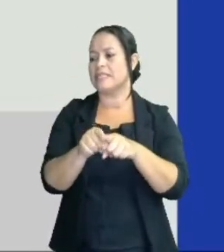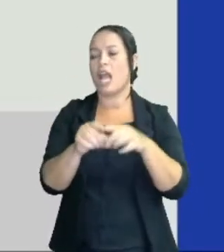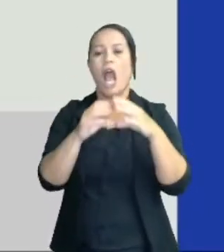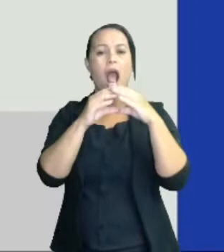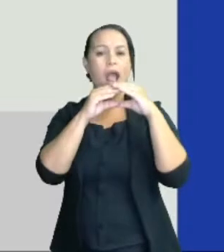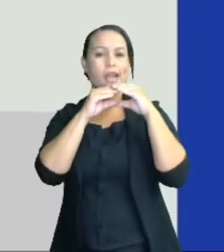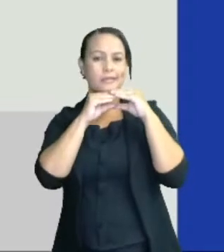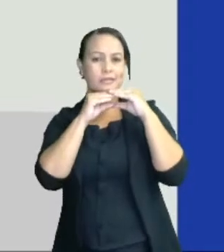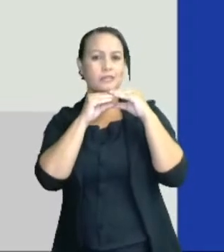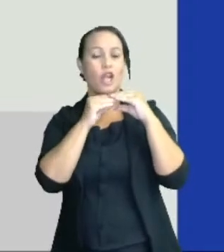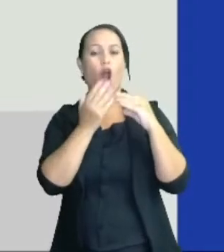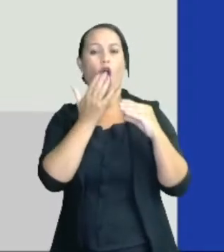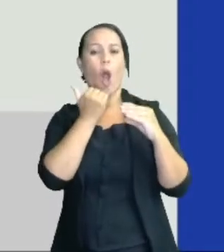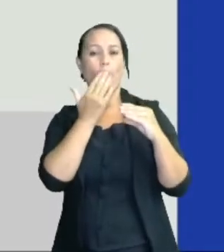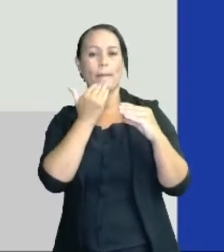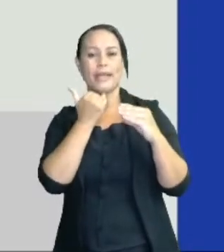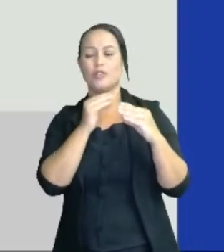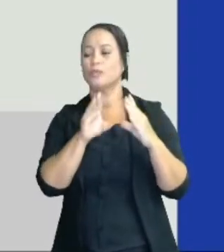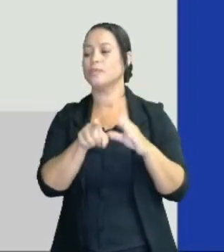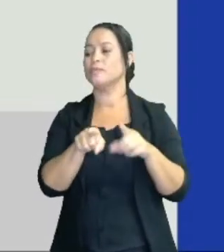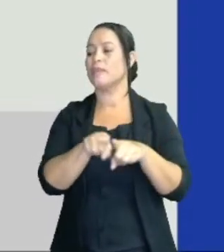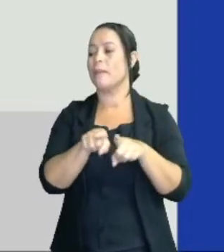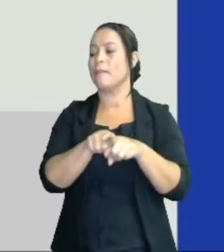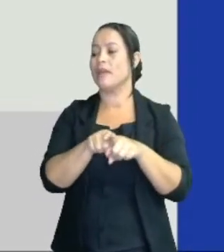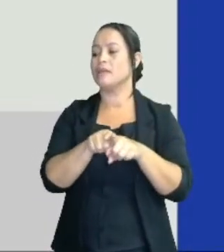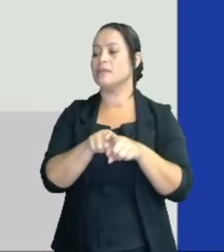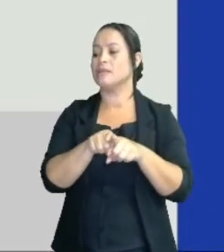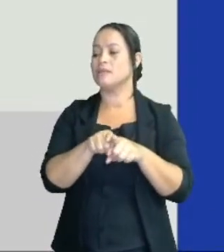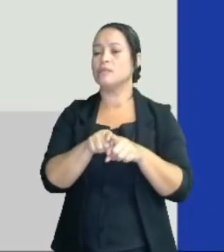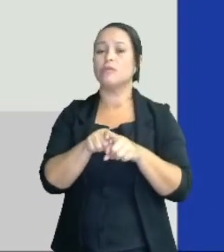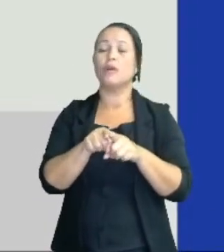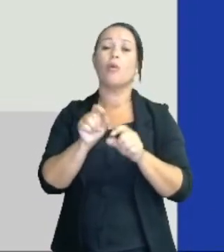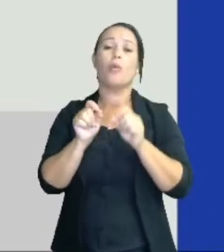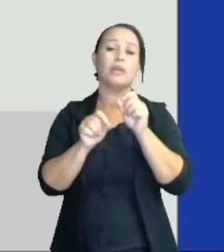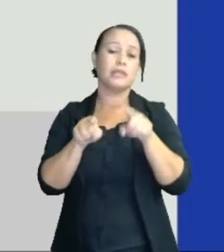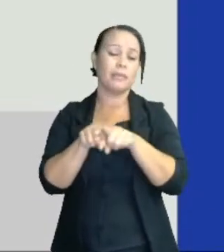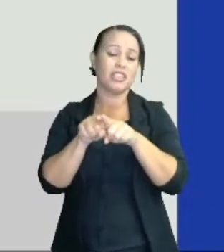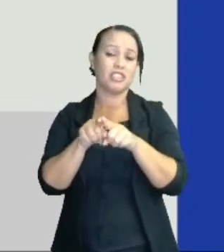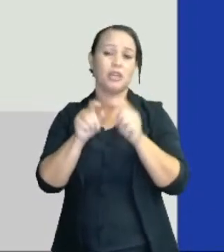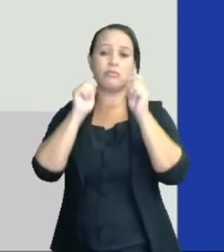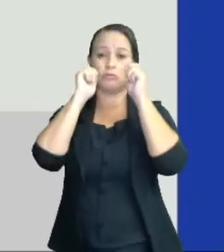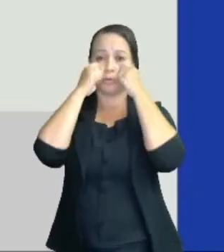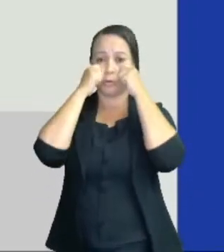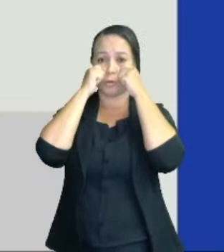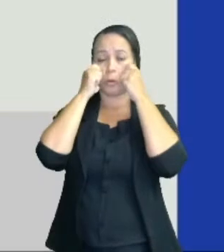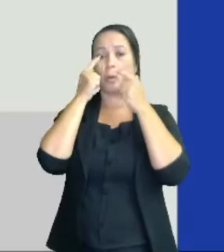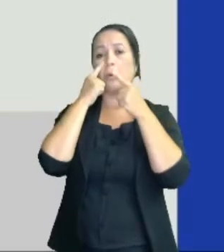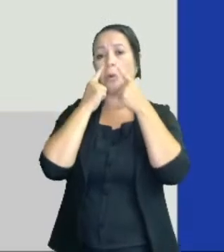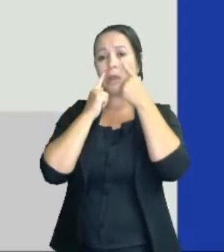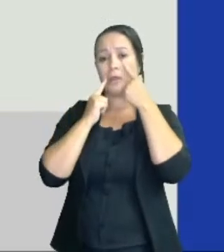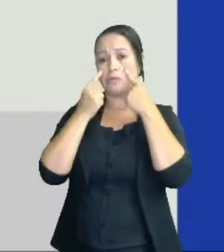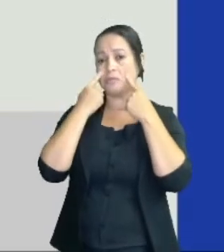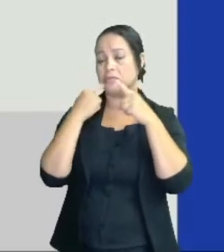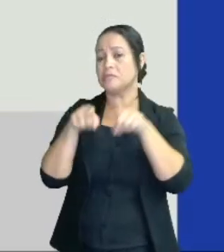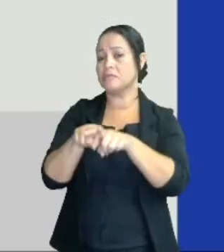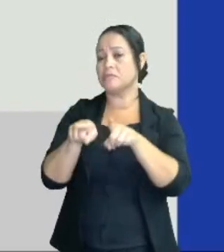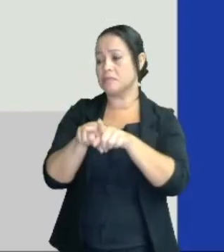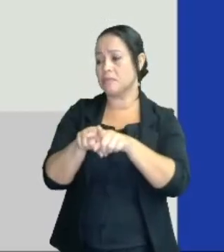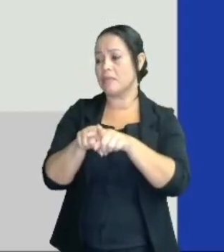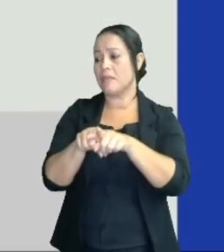pessoa está comendo, sniff. Quando a pessoa está enxugando as